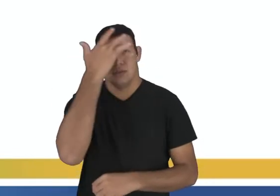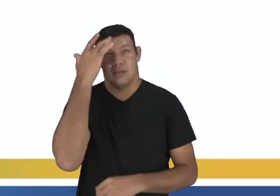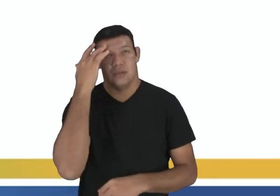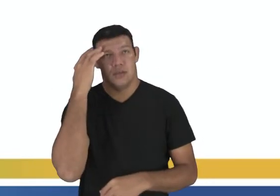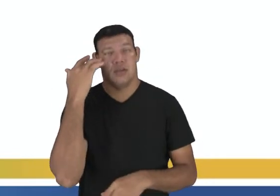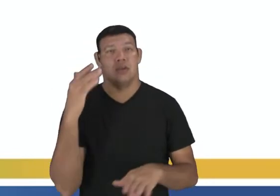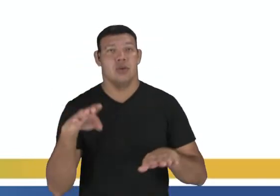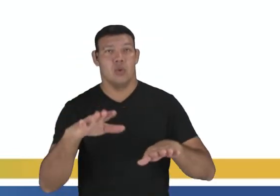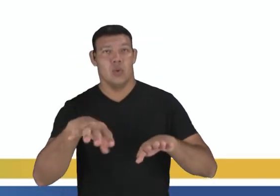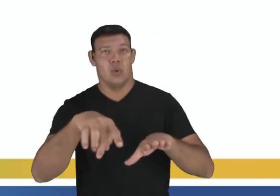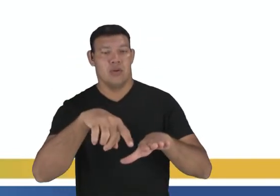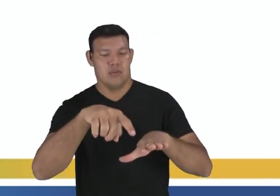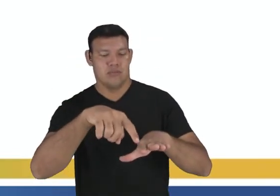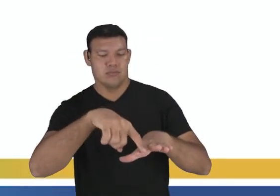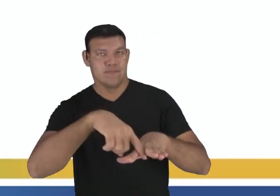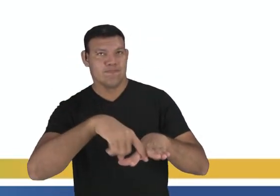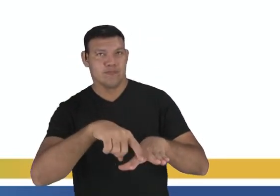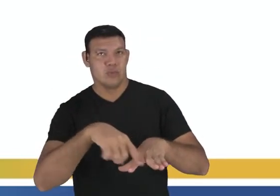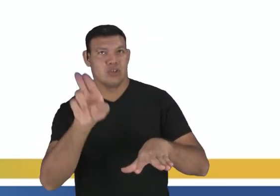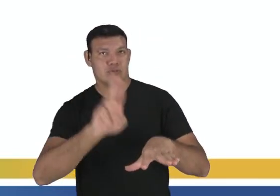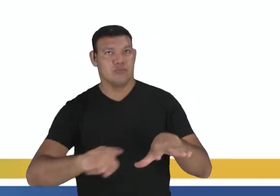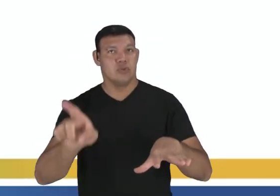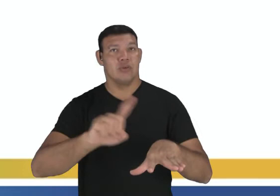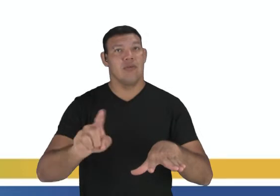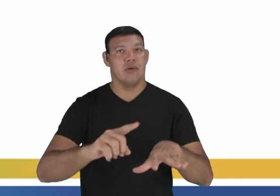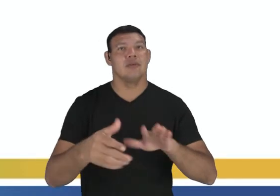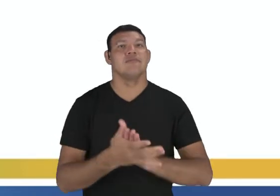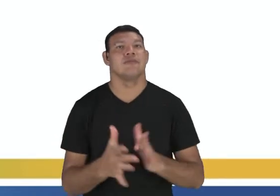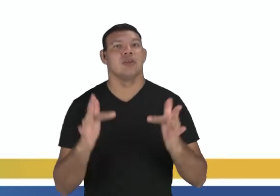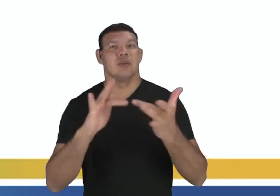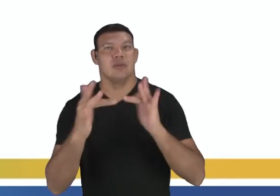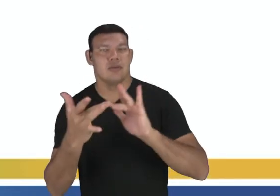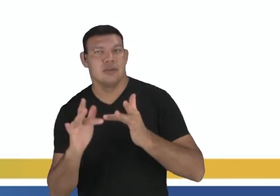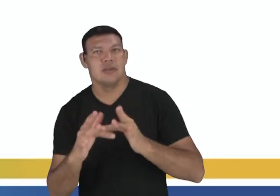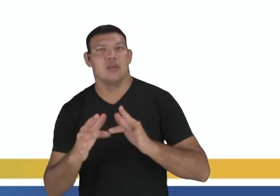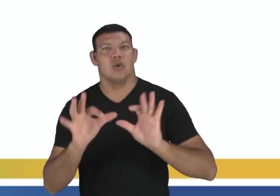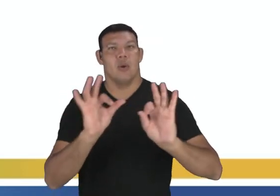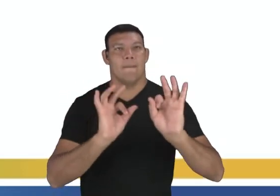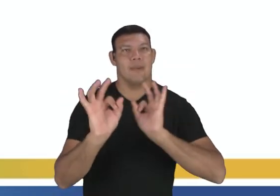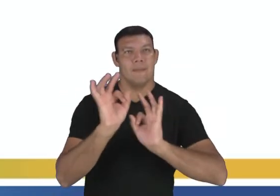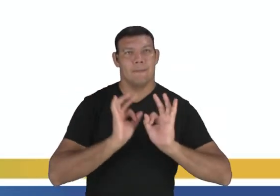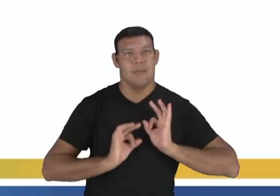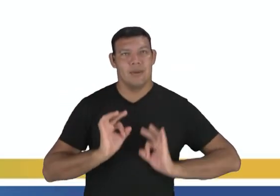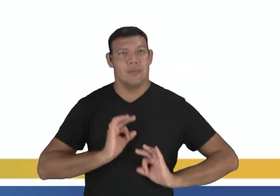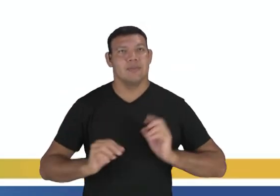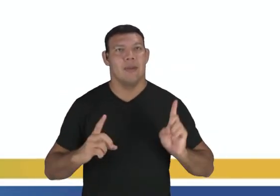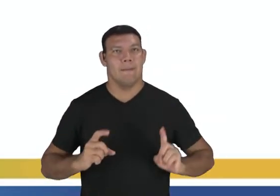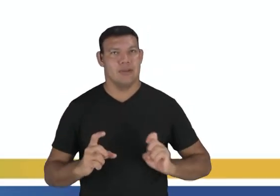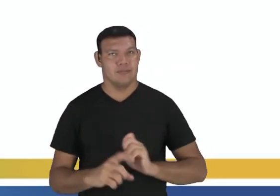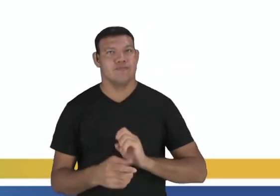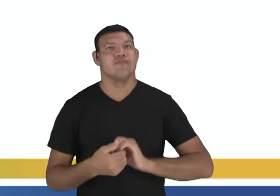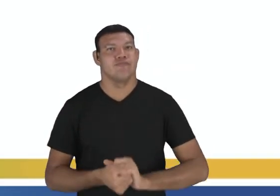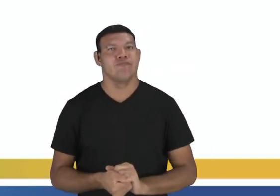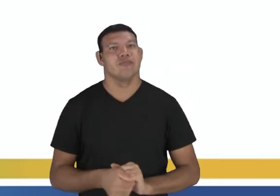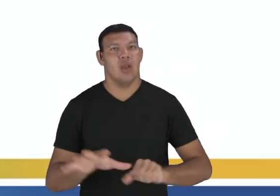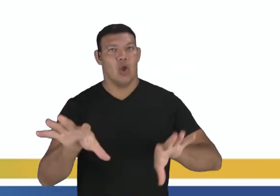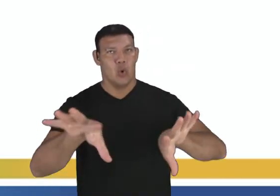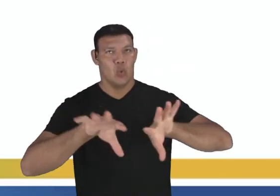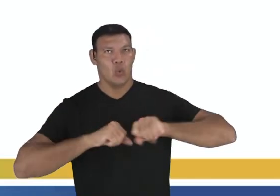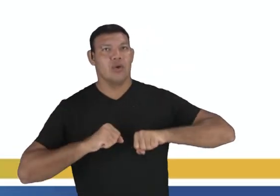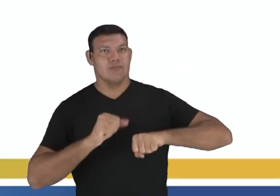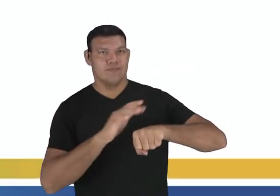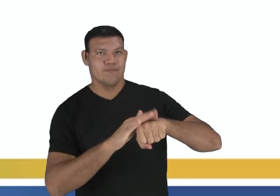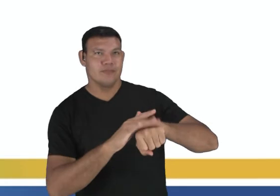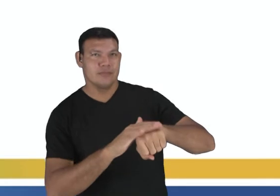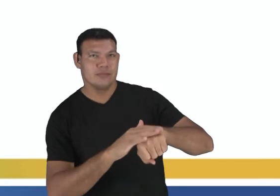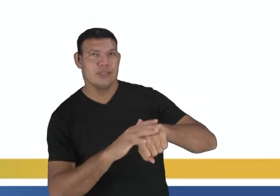tá bom? Pode causar tosse, anemia, fraqueza, diarreia, cansaço excessivo, entre outros